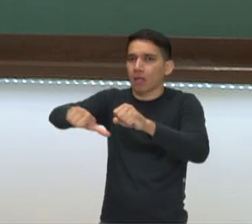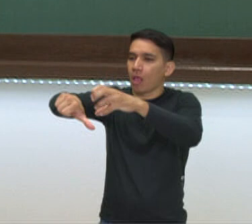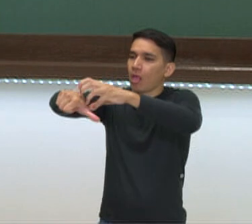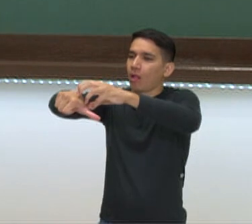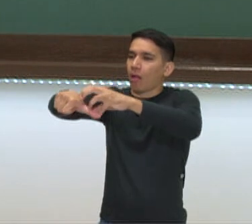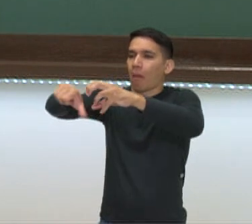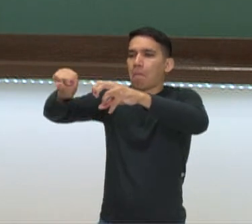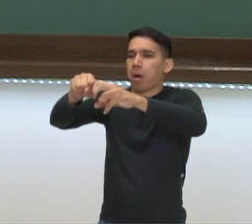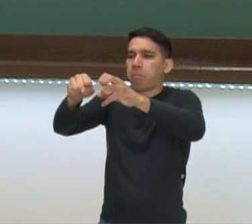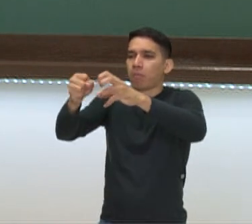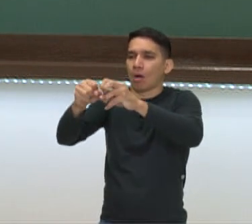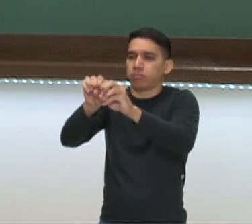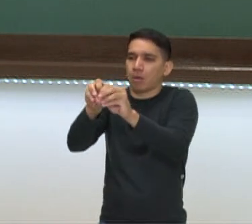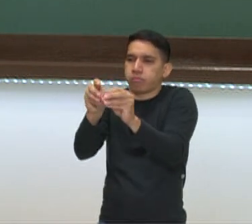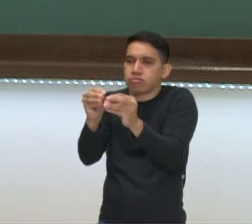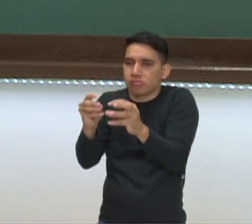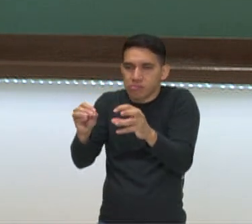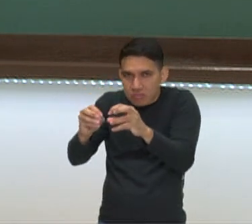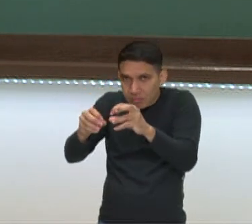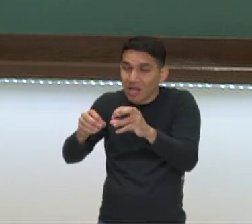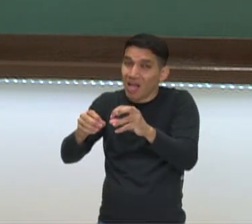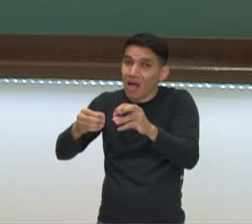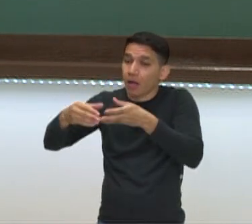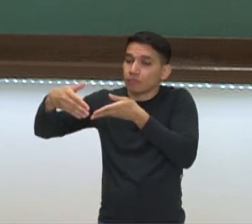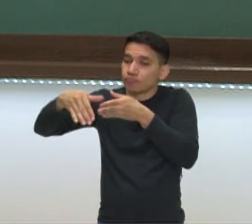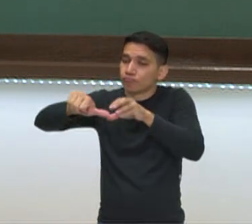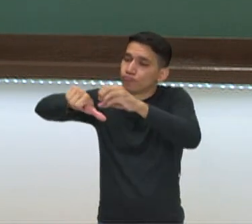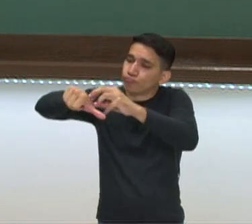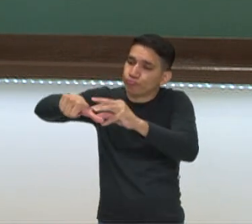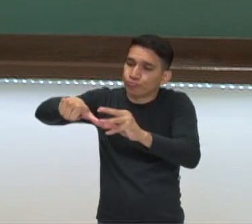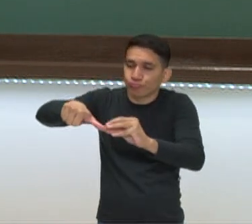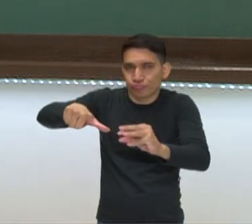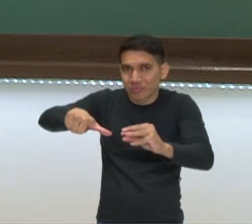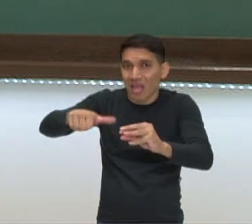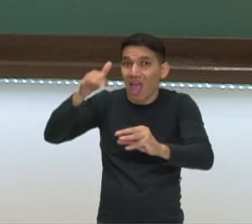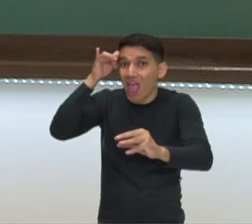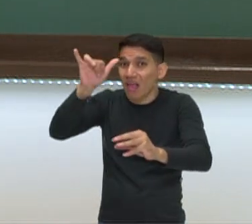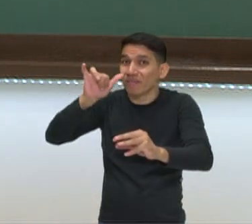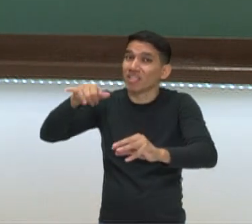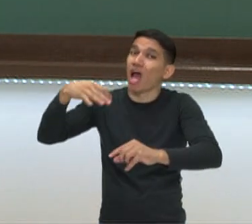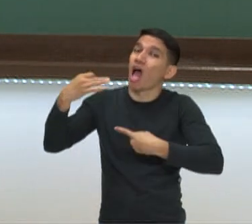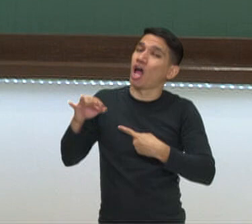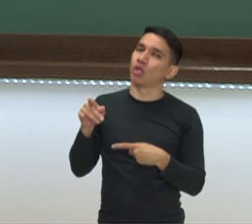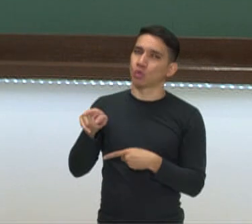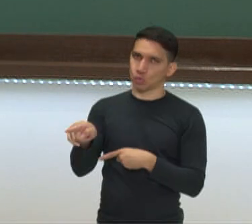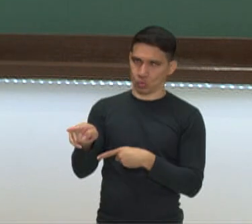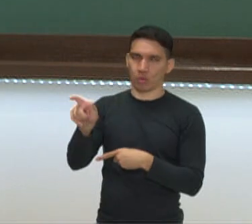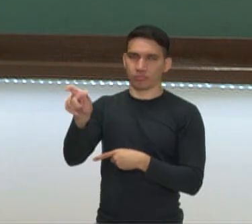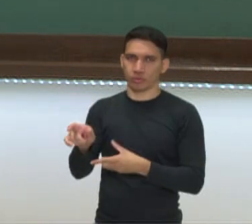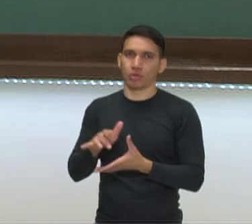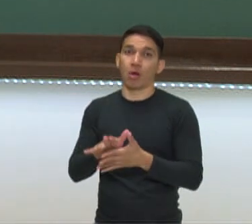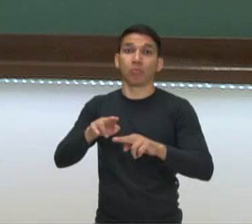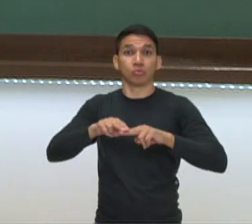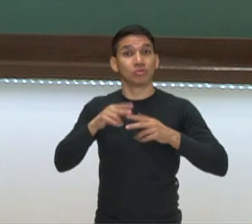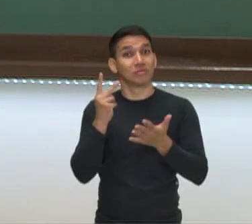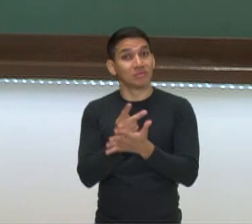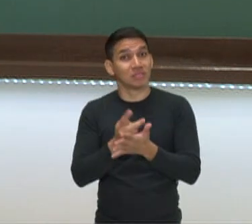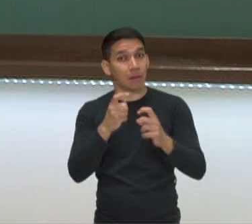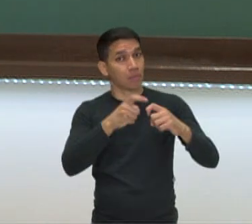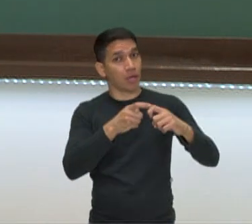passar pela uretra sem provocar tanta dor no paciente, tá? Então, sempre um médico, né, deve ser